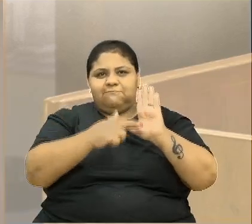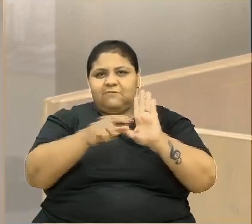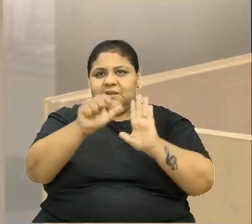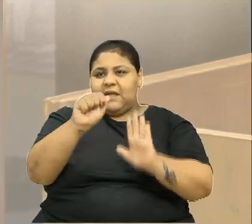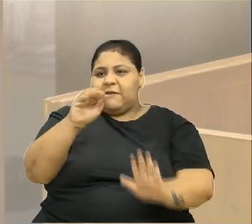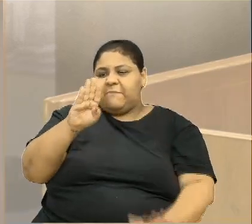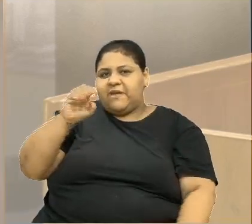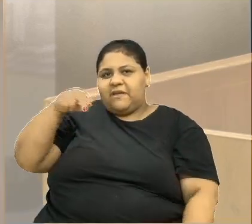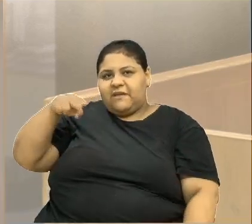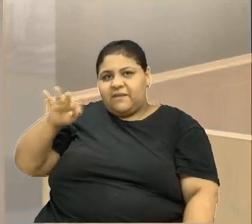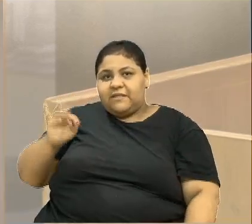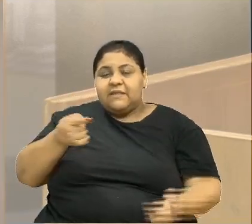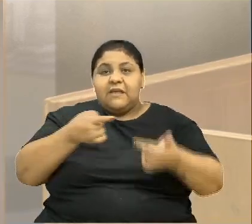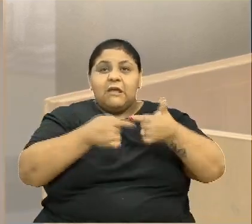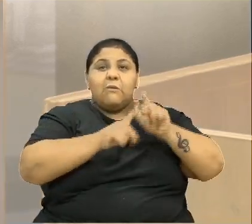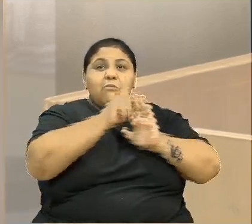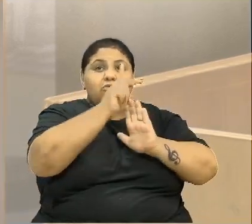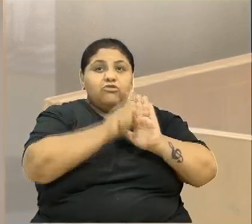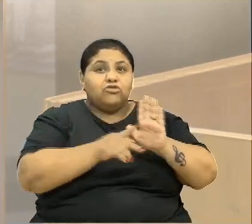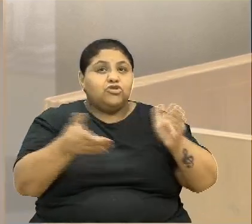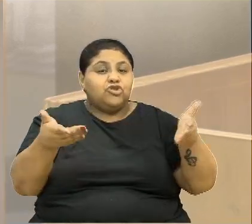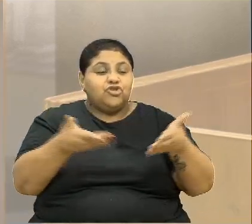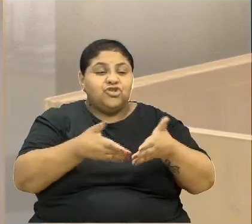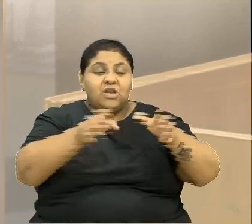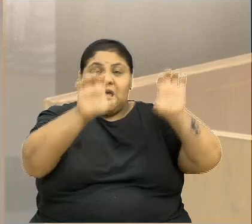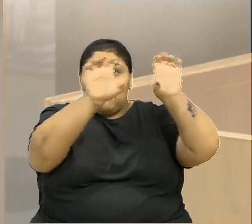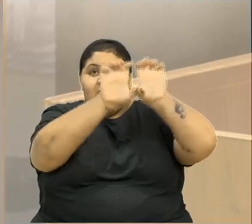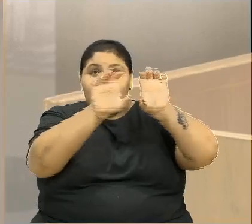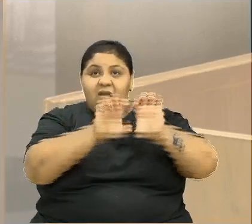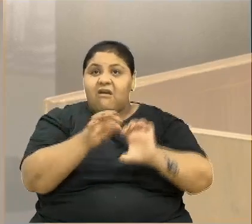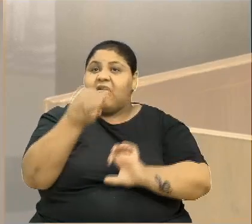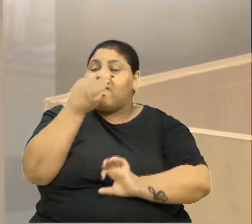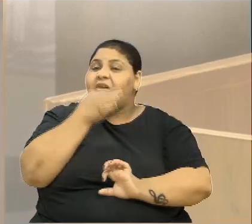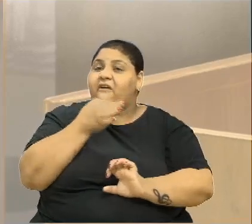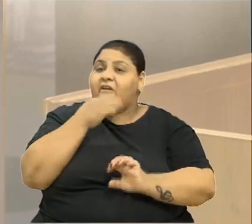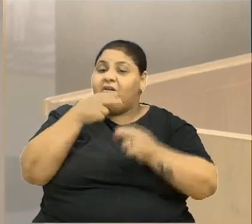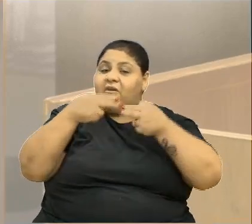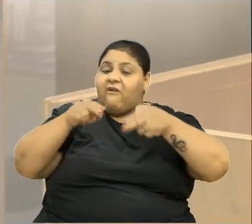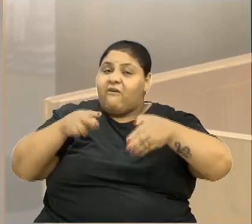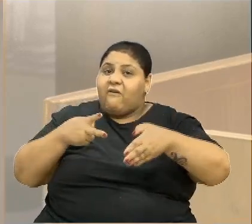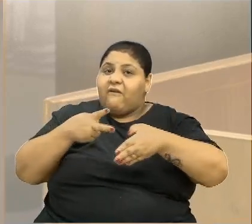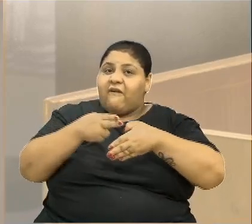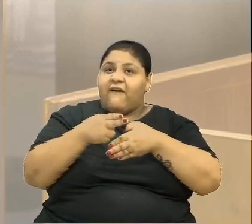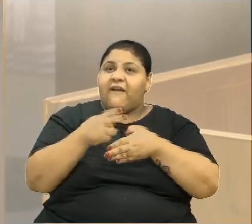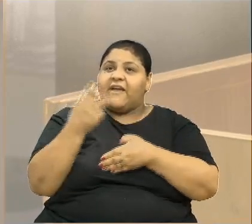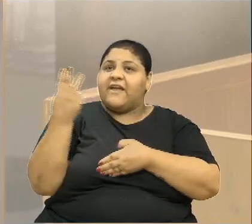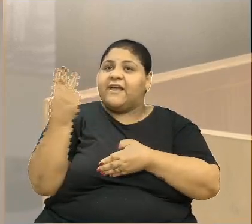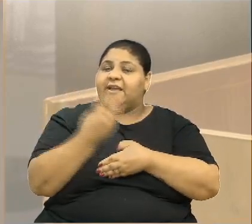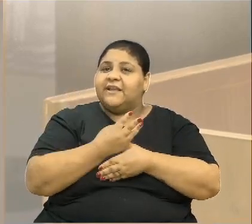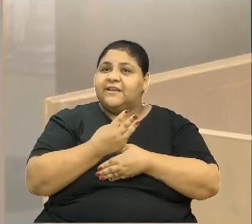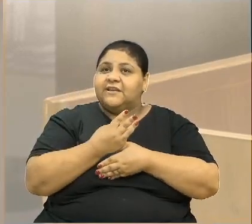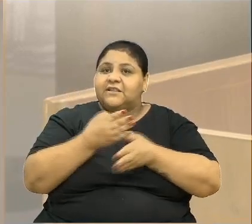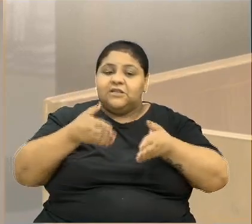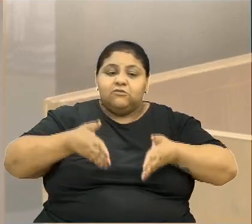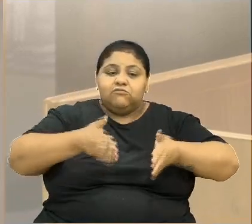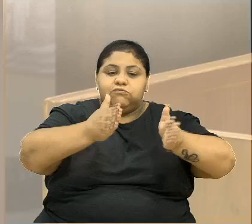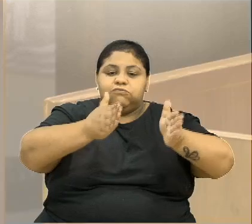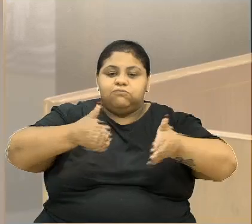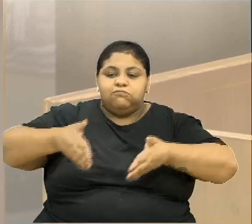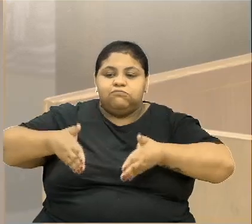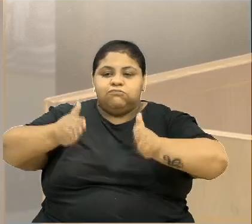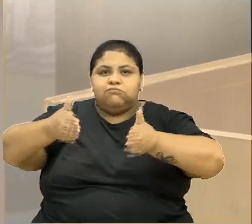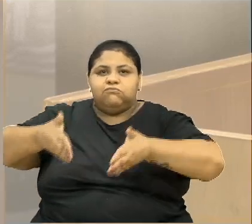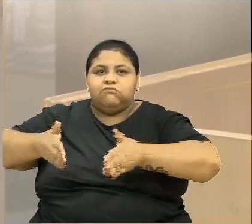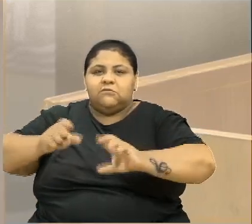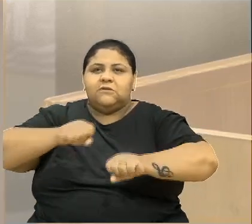ABNT, mas um projeto que já está estruturado. Caxias do Sul vai inaugurar em breve 3 roteiros de cicloturismo. Acho